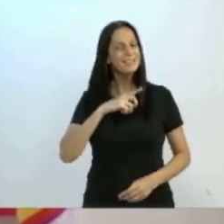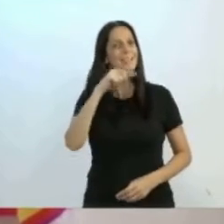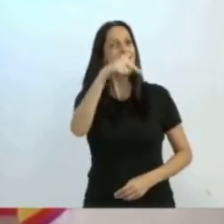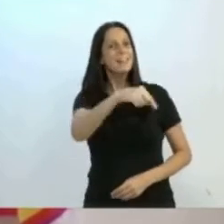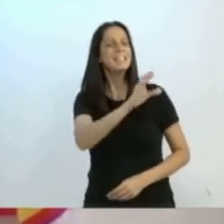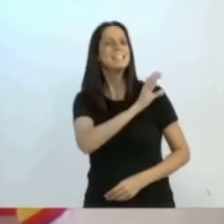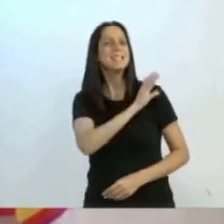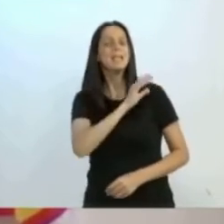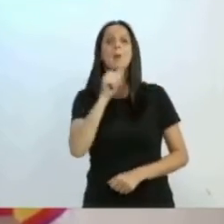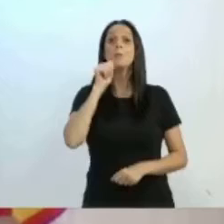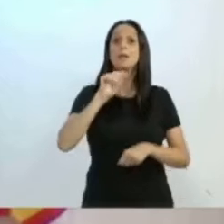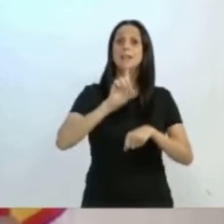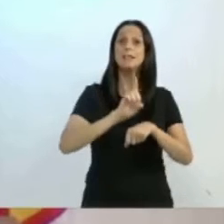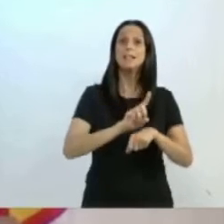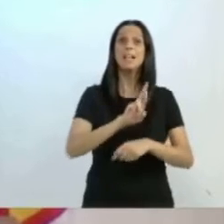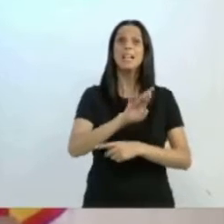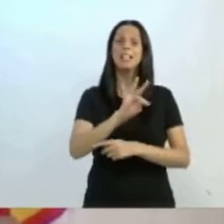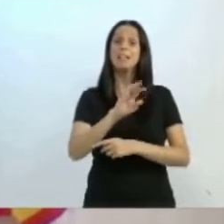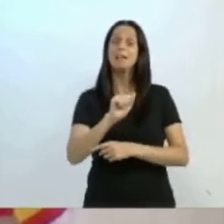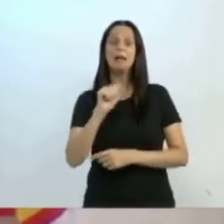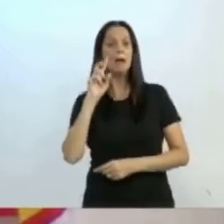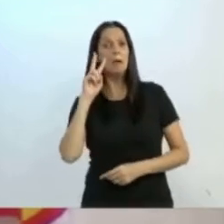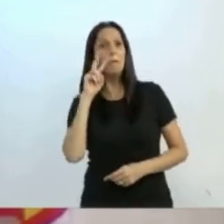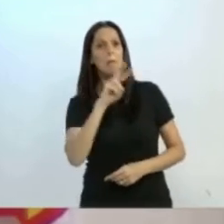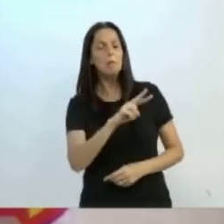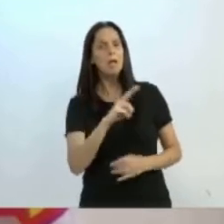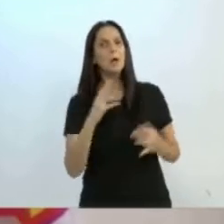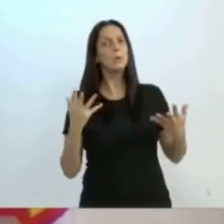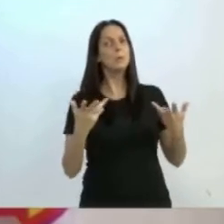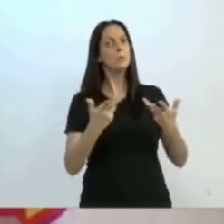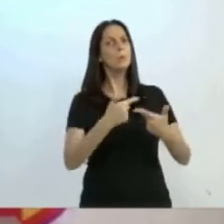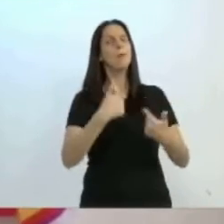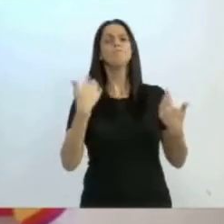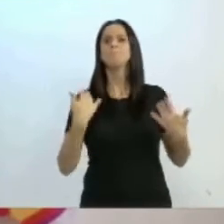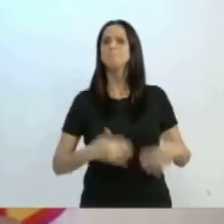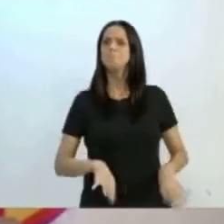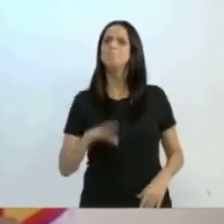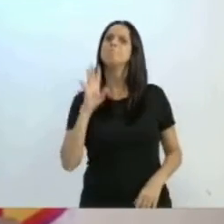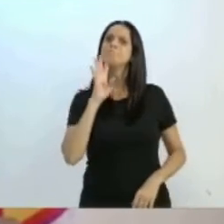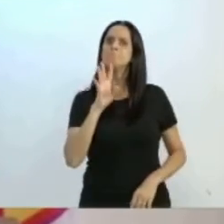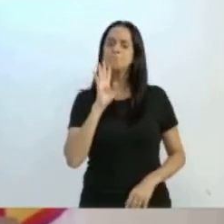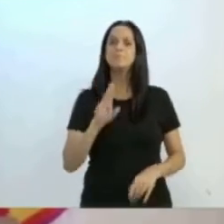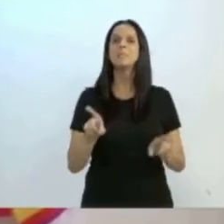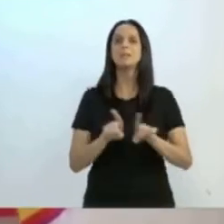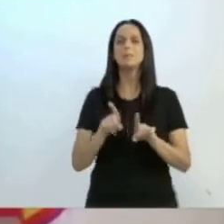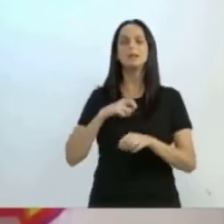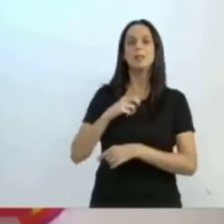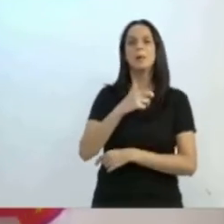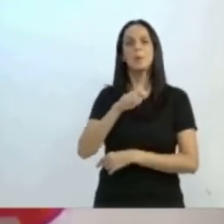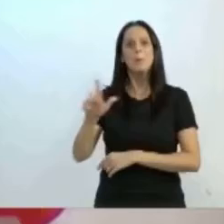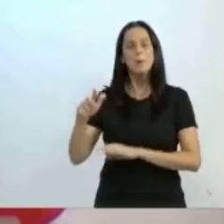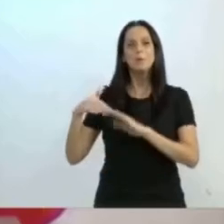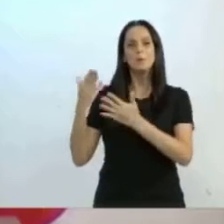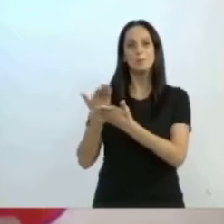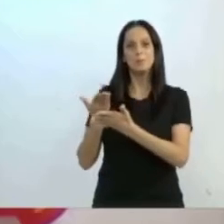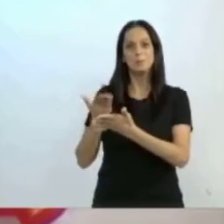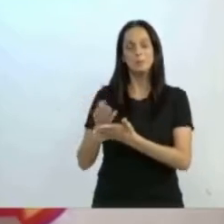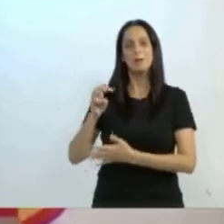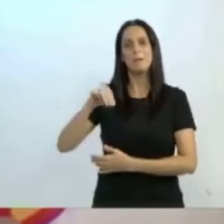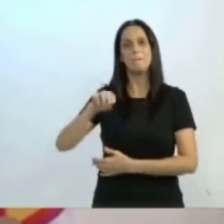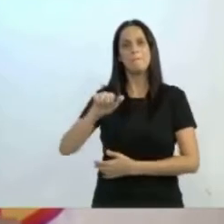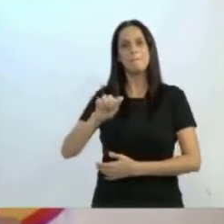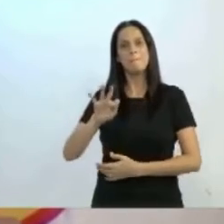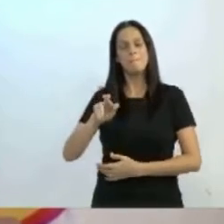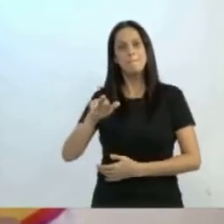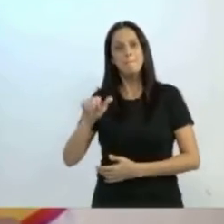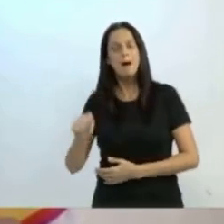aí com uma diretora diretora Rita Fiquei encantado ele também o colégio aí conselho concelho Mafra Professor Adélio carlini